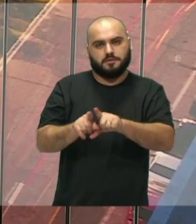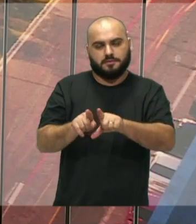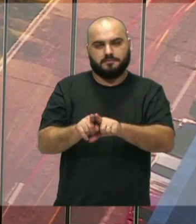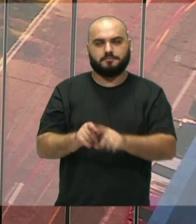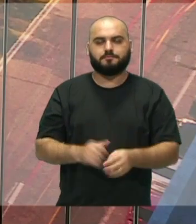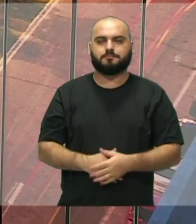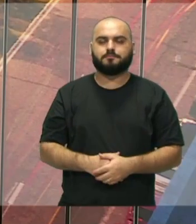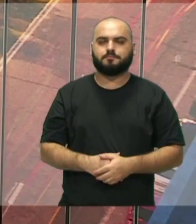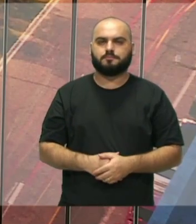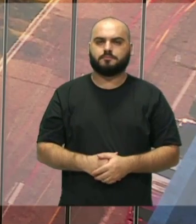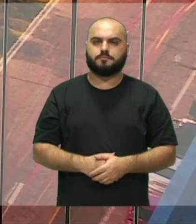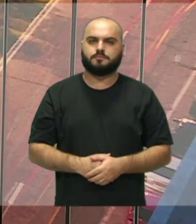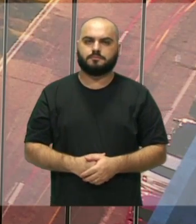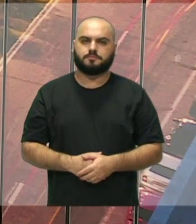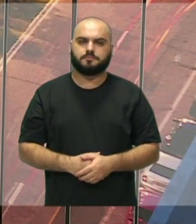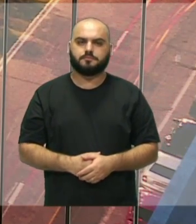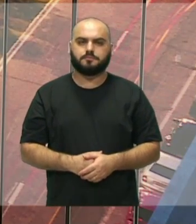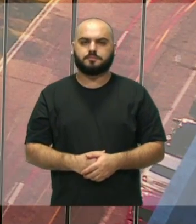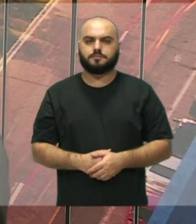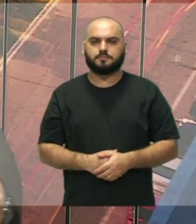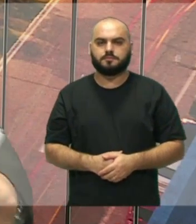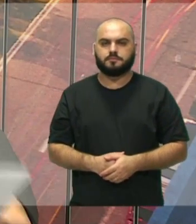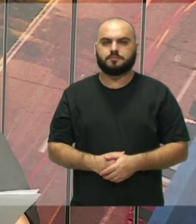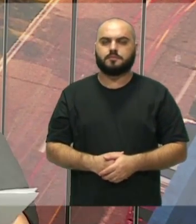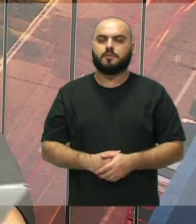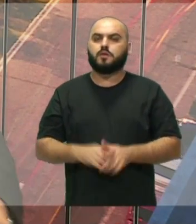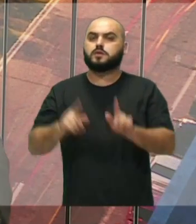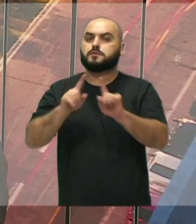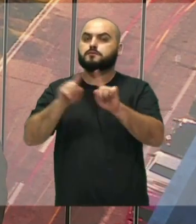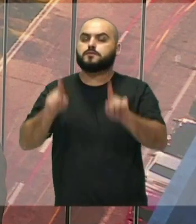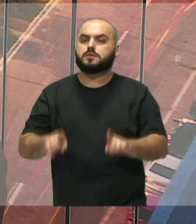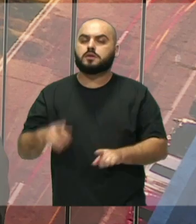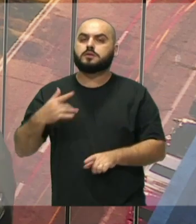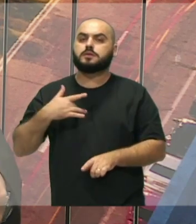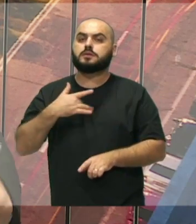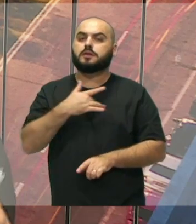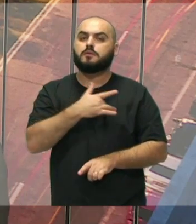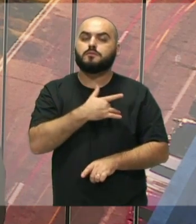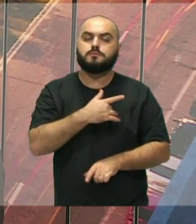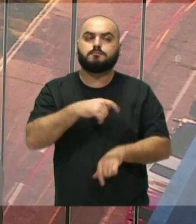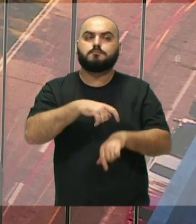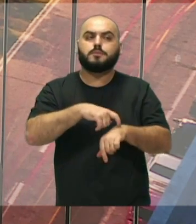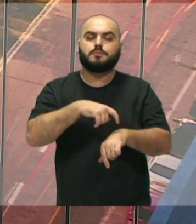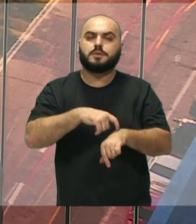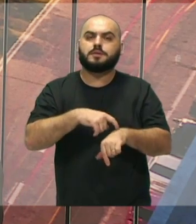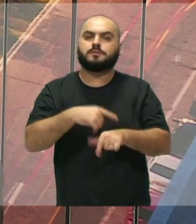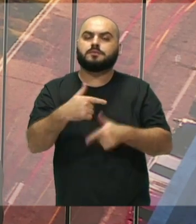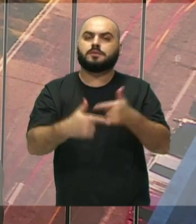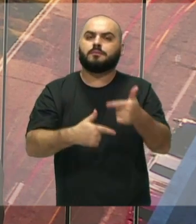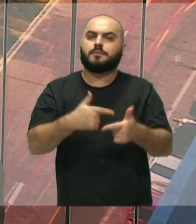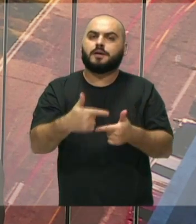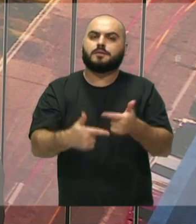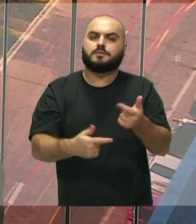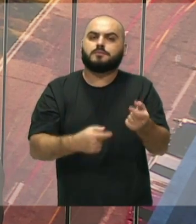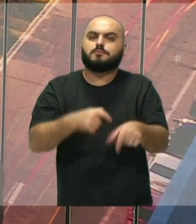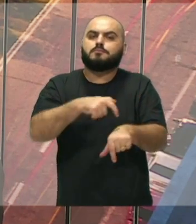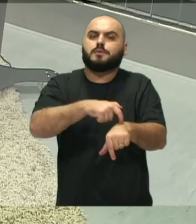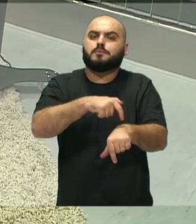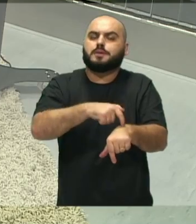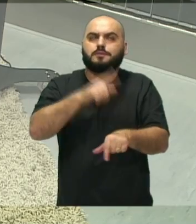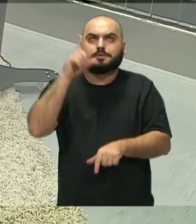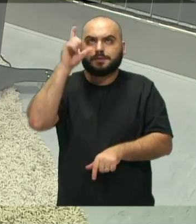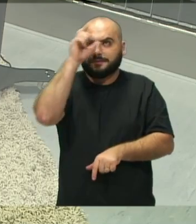é que os trabalhadores da saúde estão passando por esse